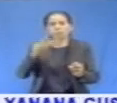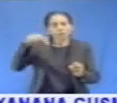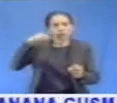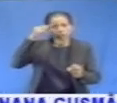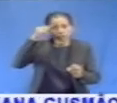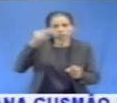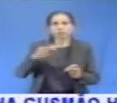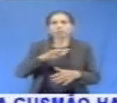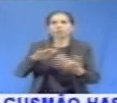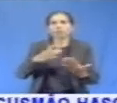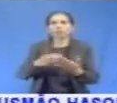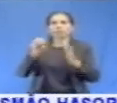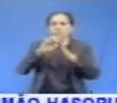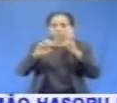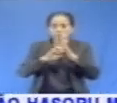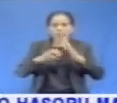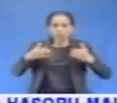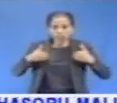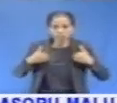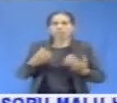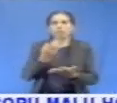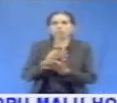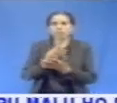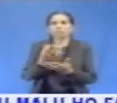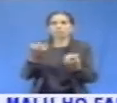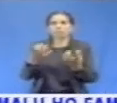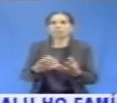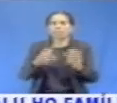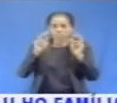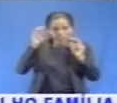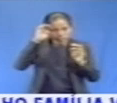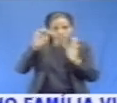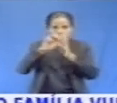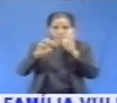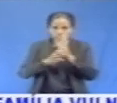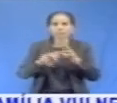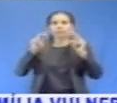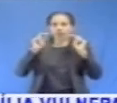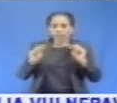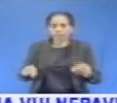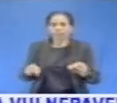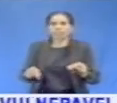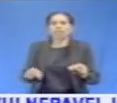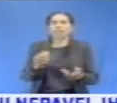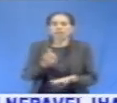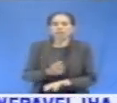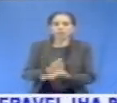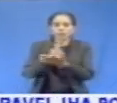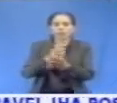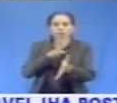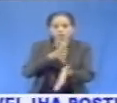governo Estado e Ossambara, Estado tem que garantir últimos anos de